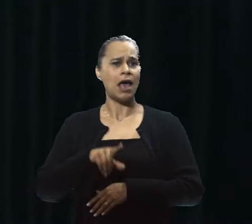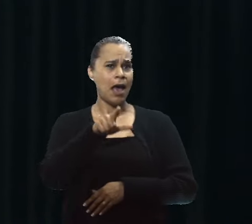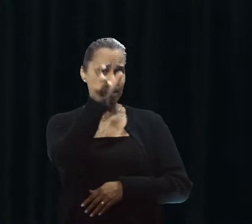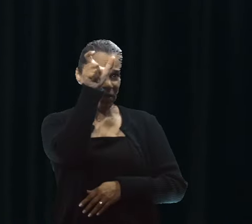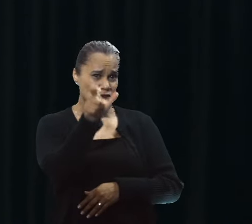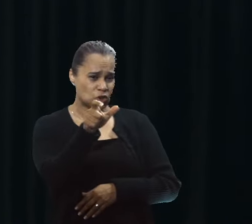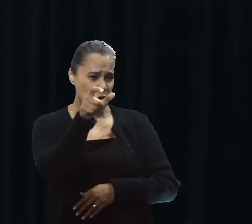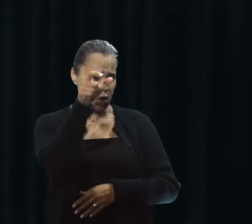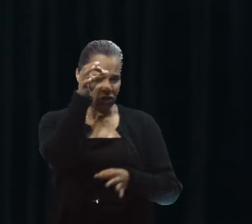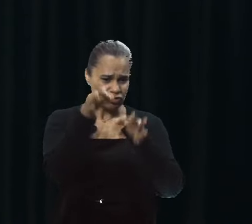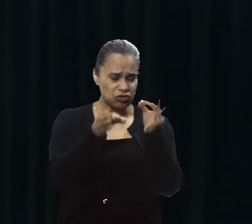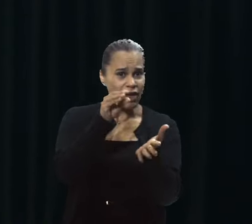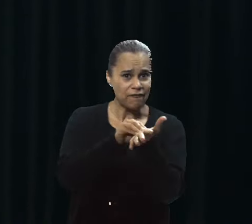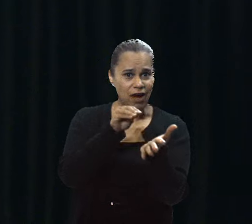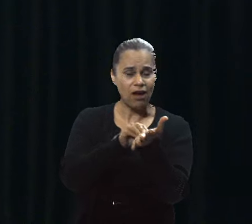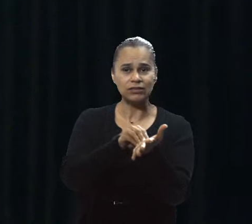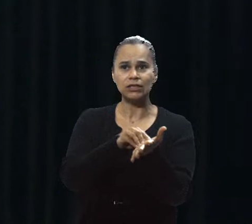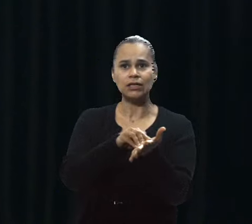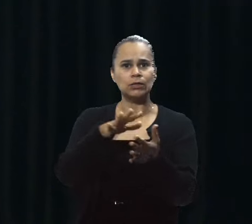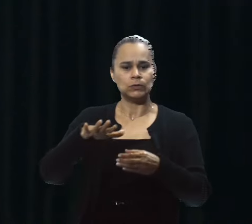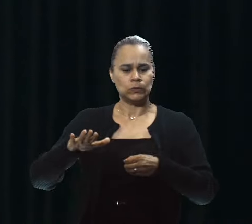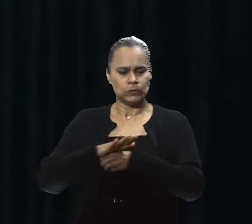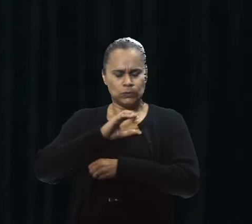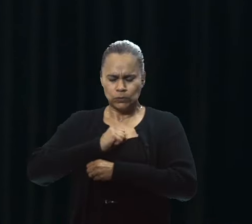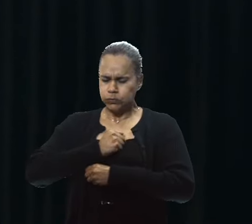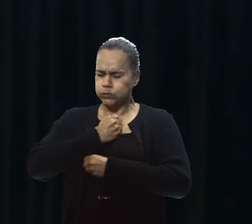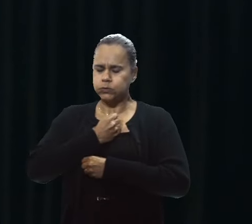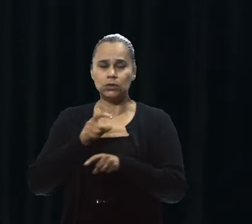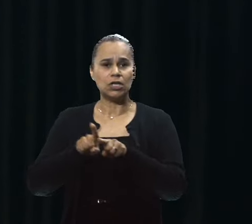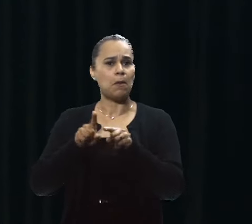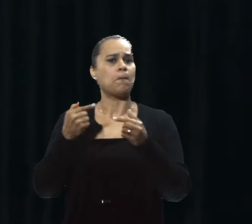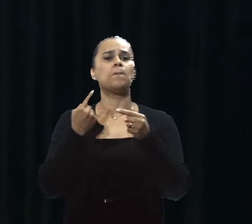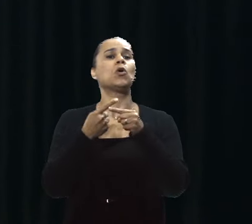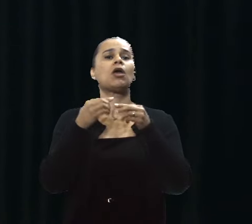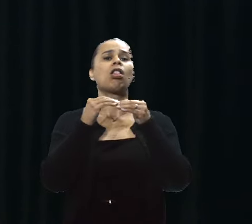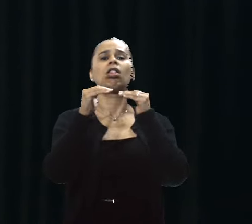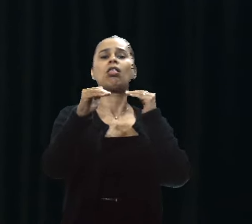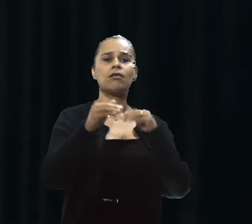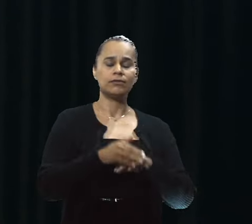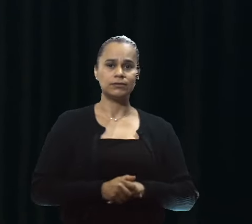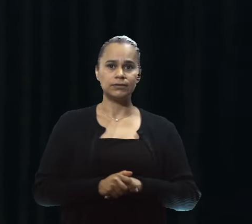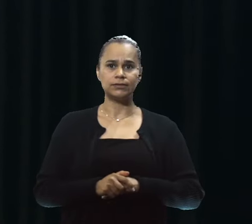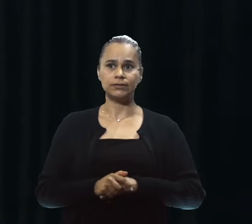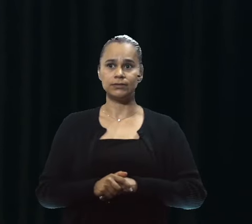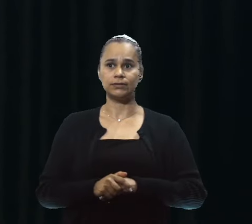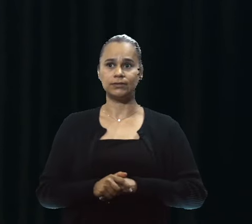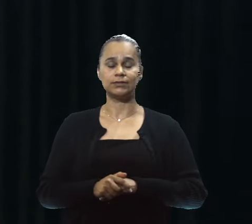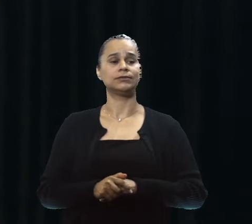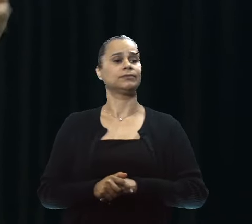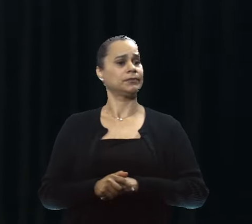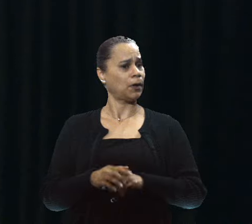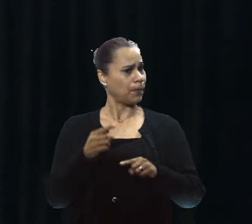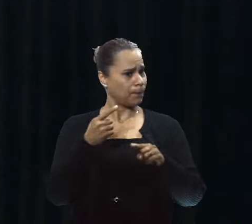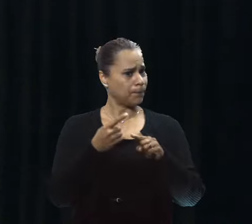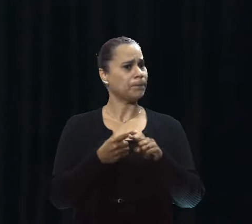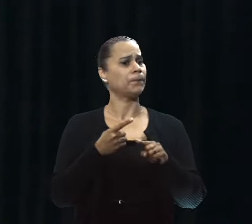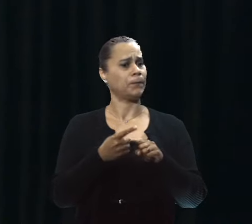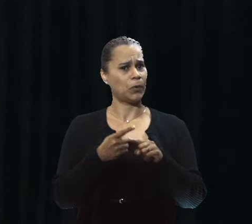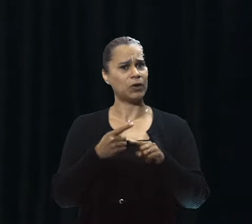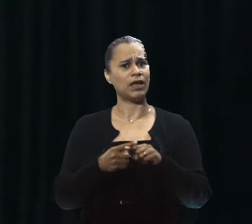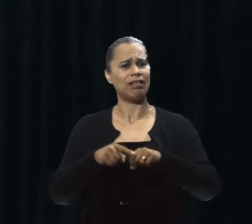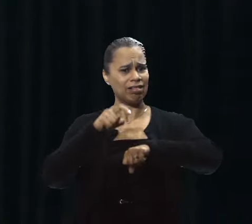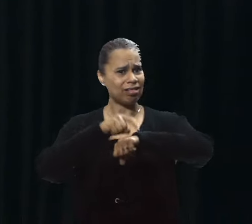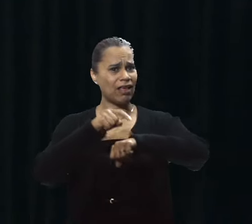coração se encher de ódio, porque eu não concordo. Vocês estão me entendendo? E eu estou falando para mim isso aqui. Porque nós estamos vivendo tempos